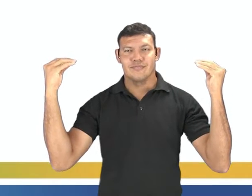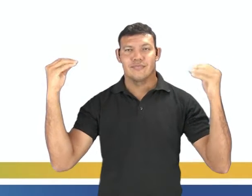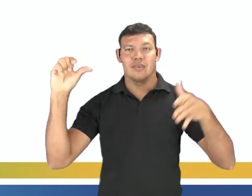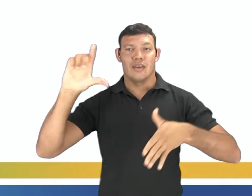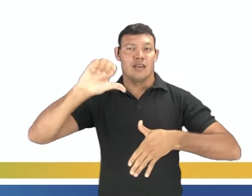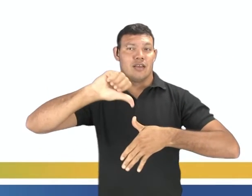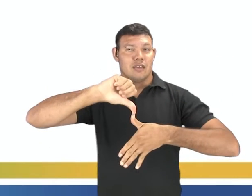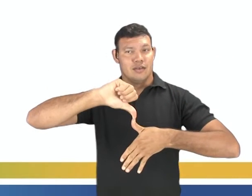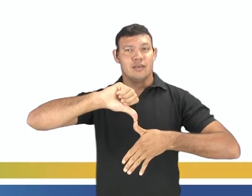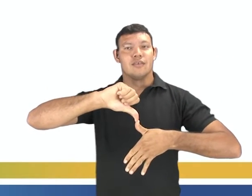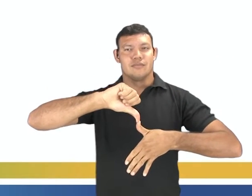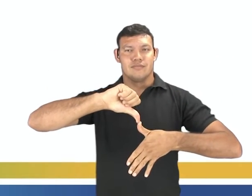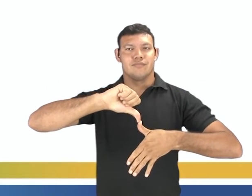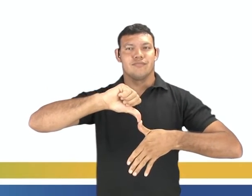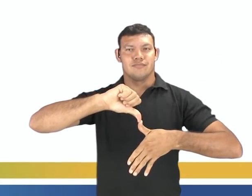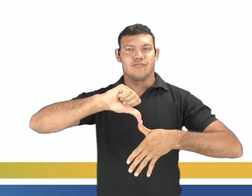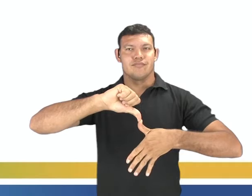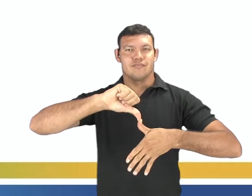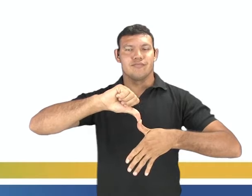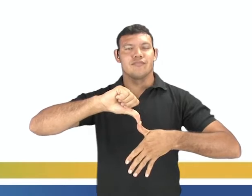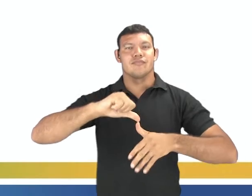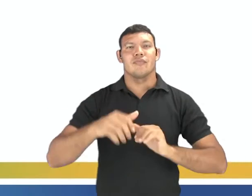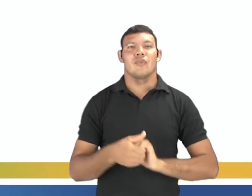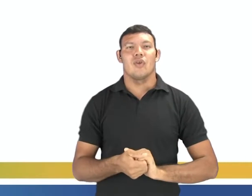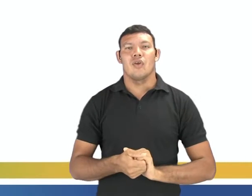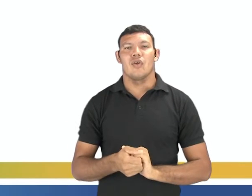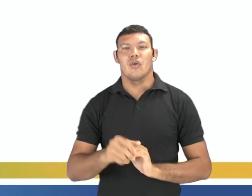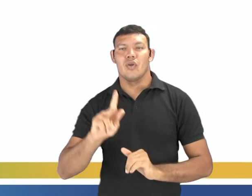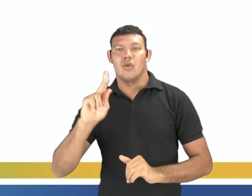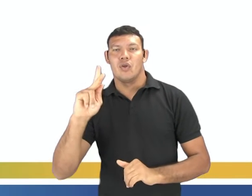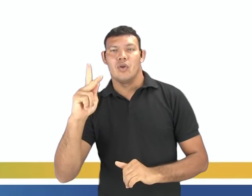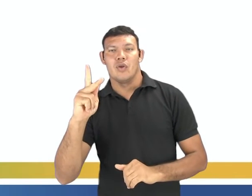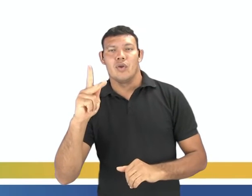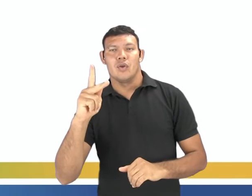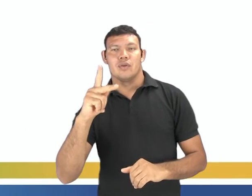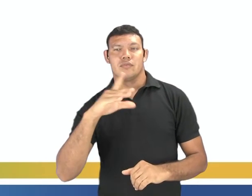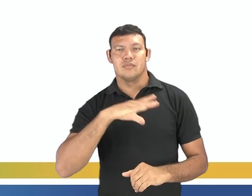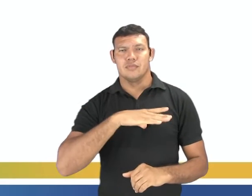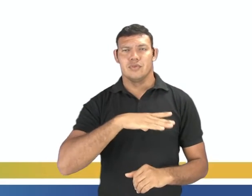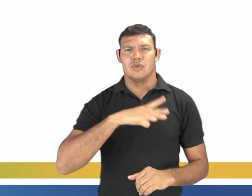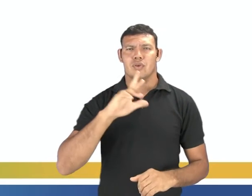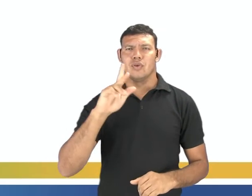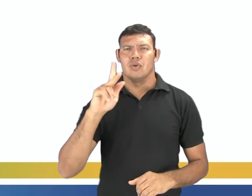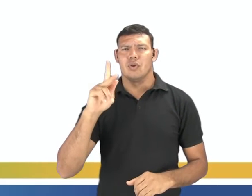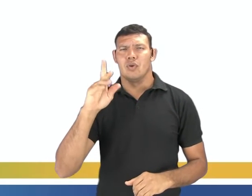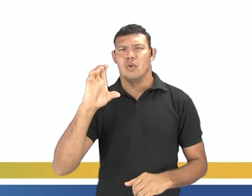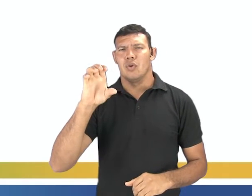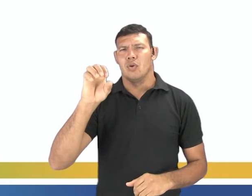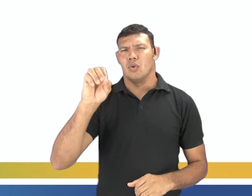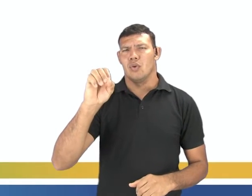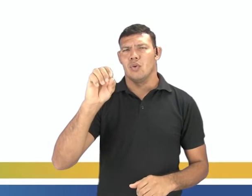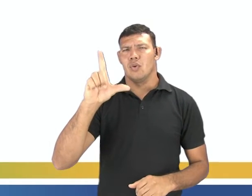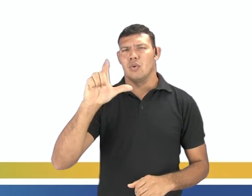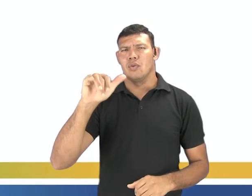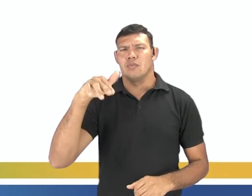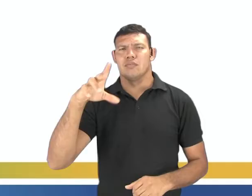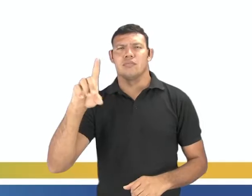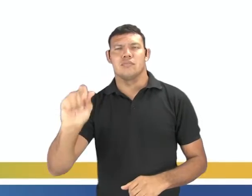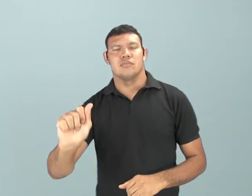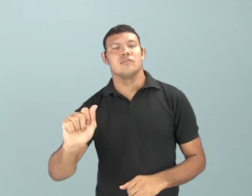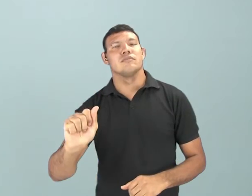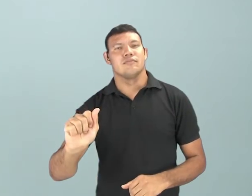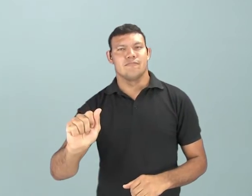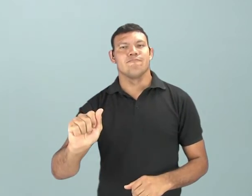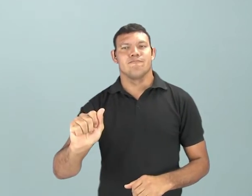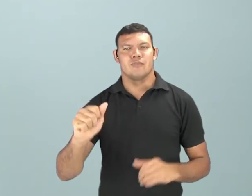do Sul, tanto ali onde está Olinda, inclusive até hoje ainda existem marcas desse período de ocupação dos holandeses aí, por